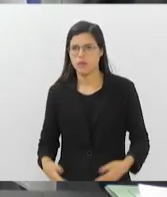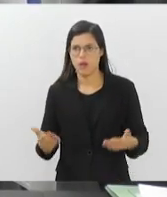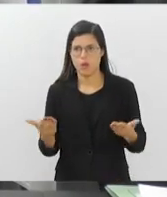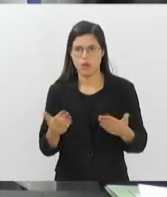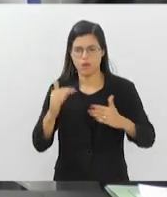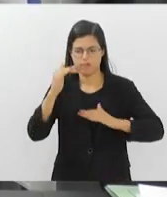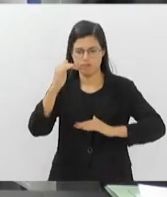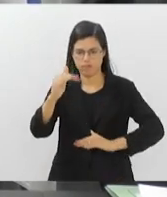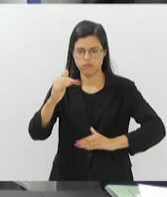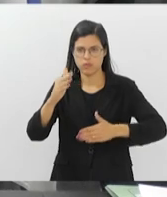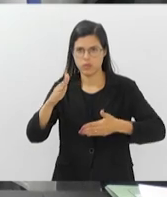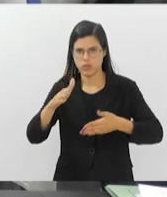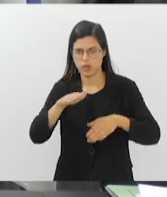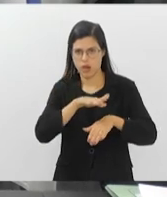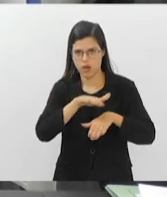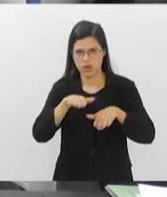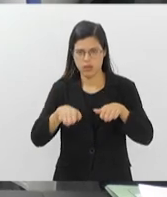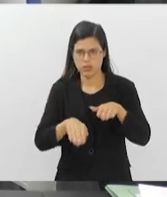de anexação.